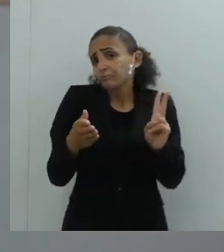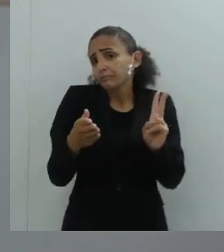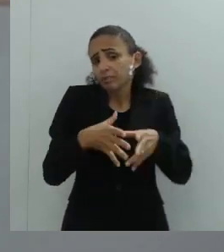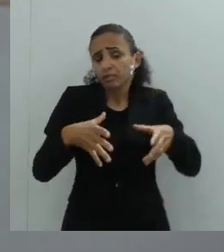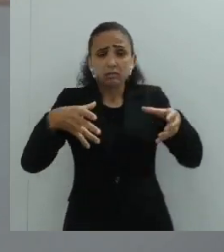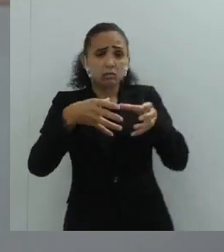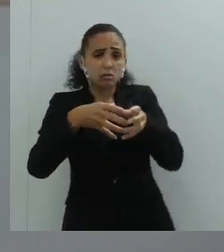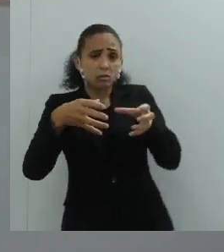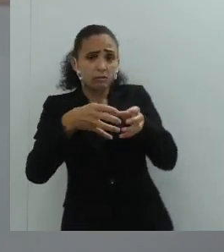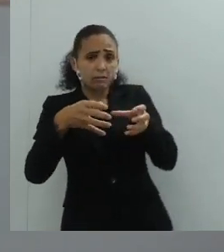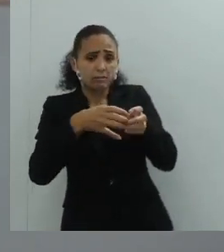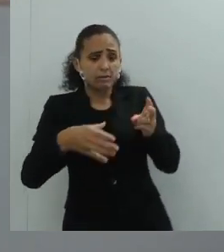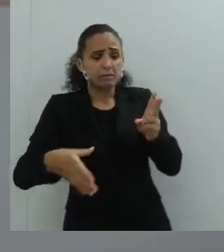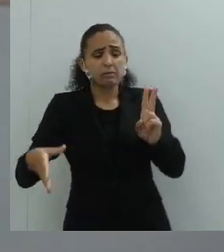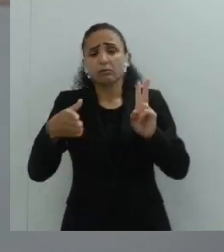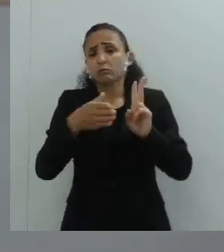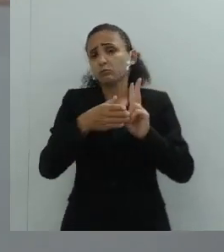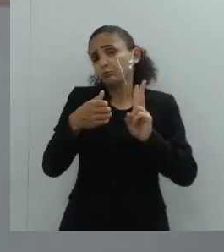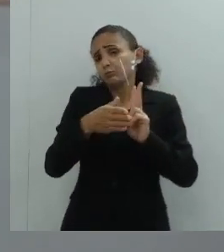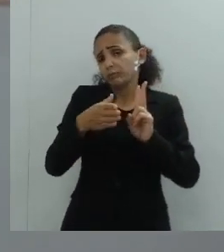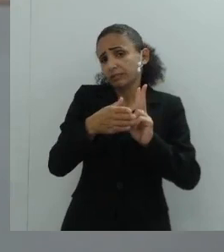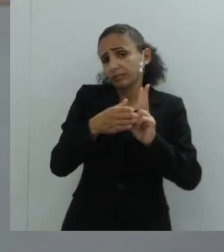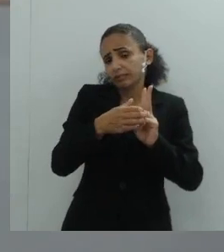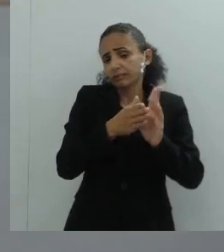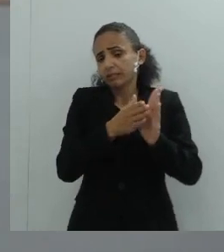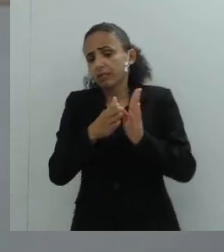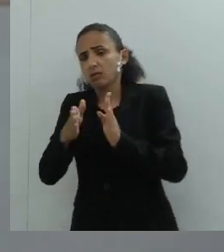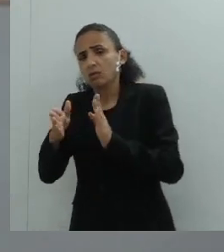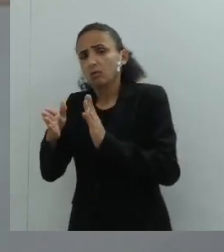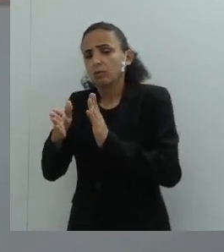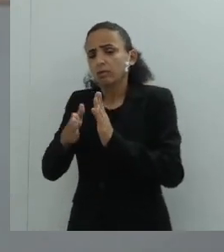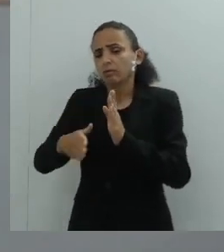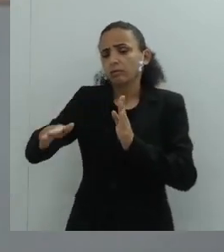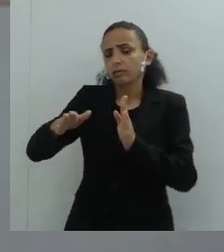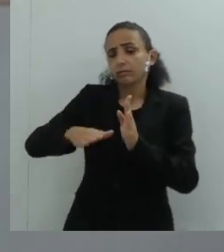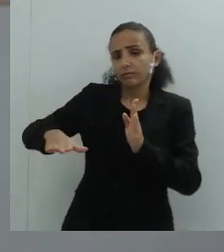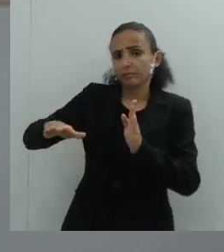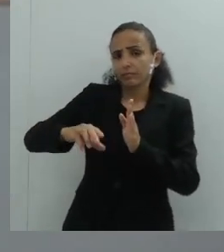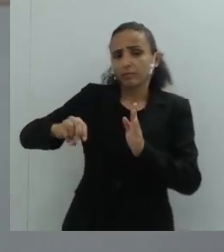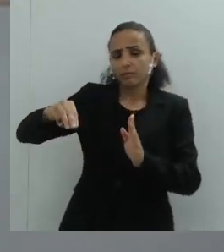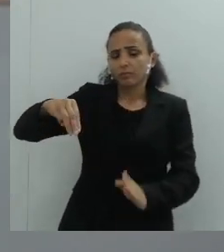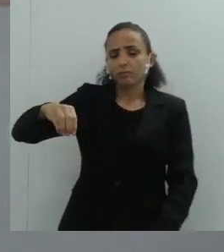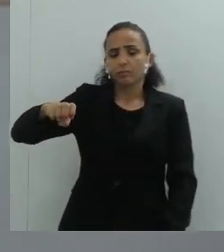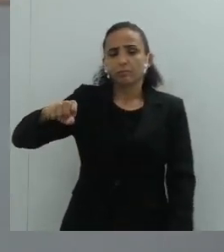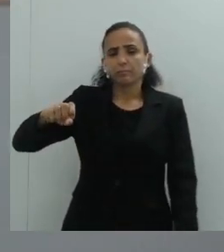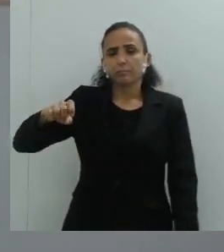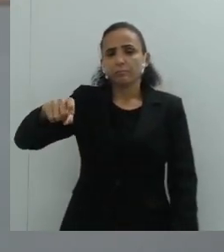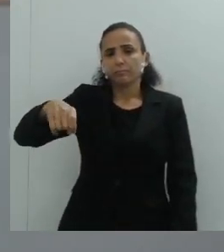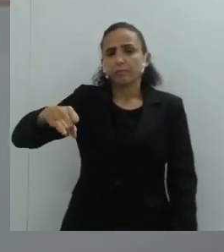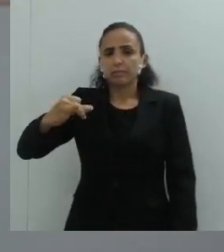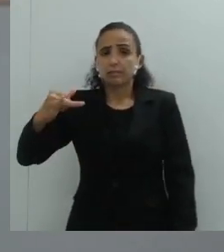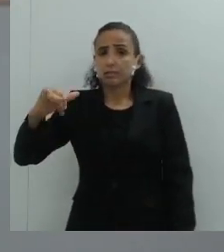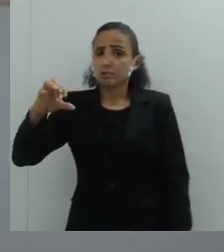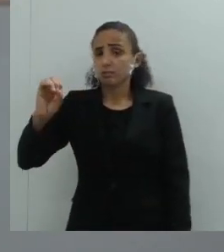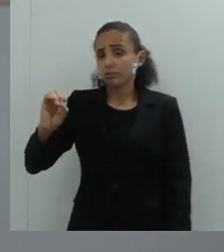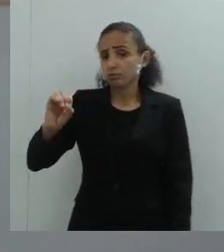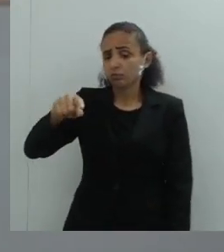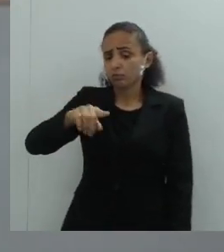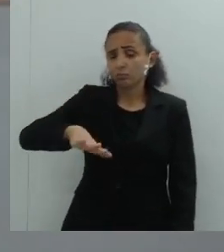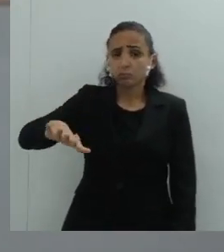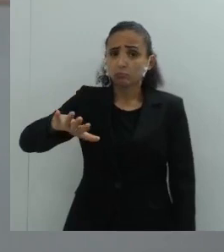um pouco atrasada em relação aos astecas. Então, quando ele vai para o México, né, os espanhóis em